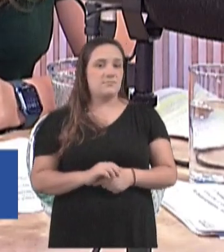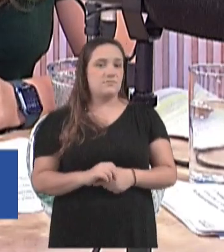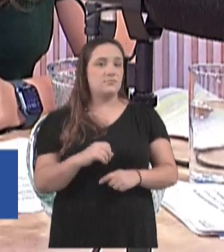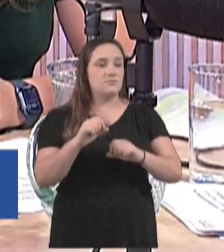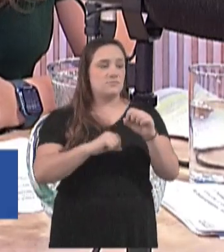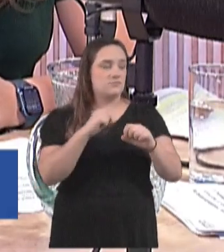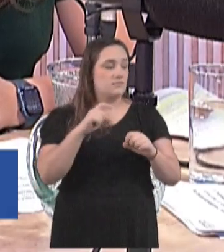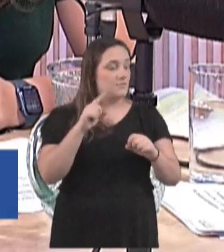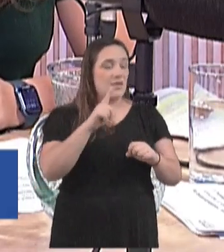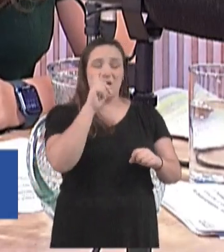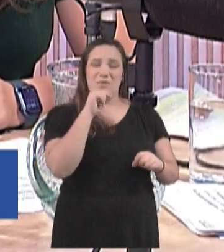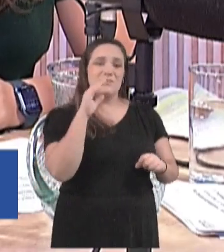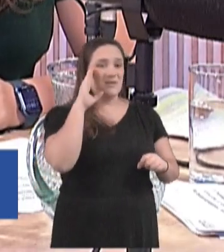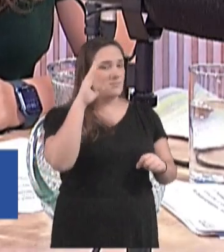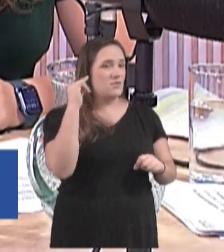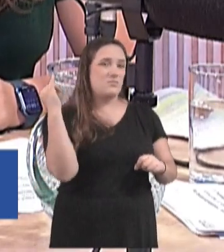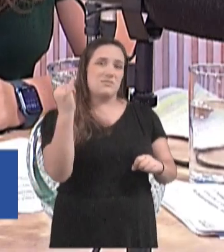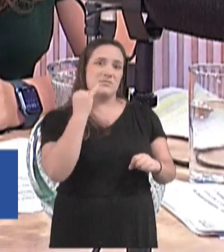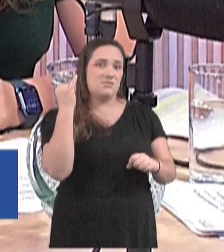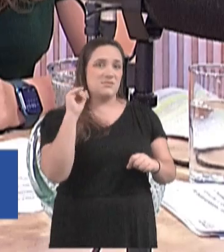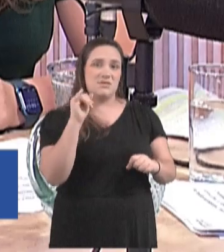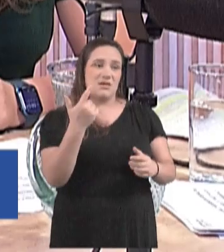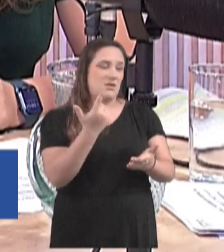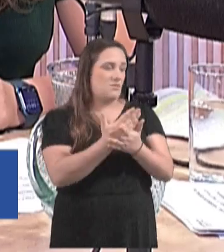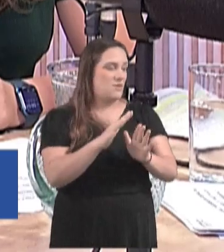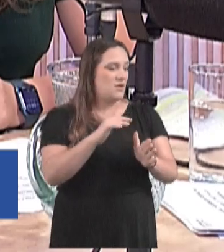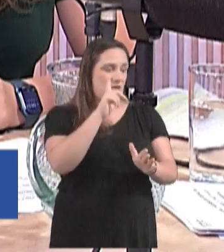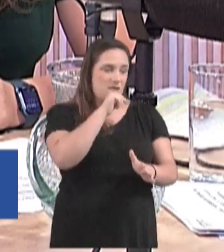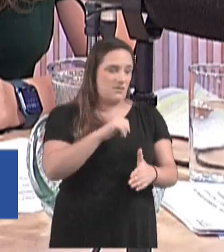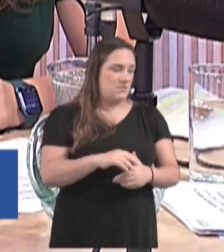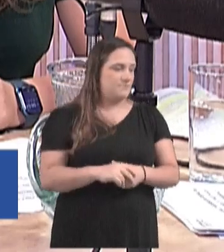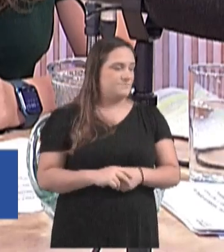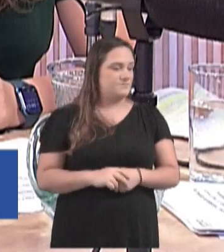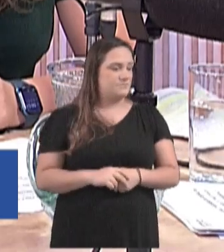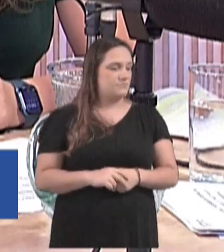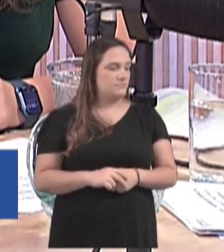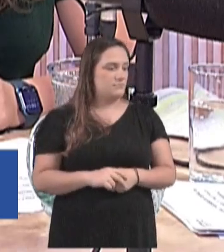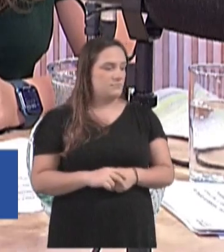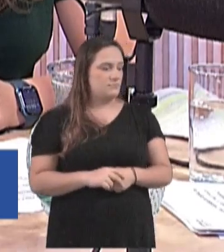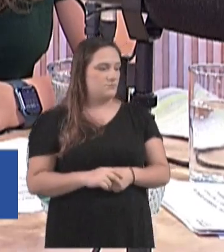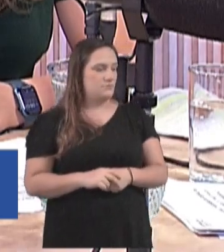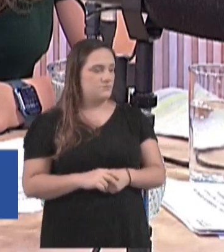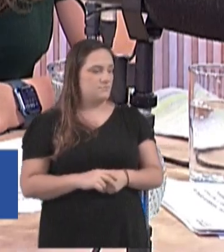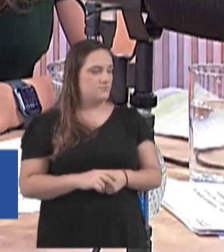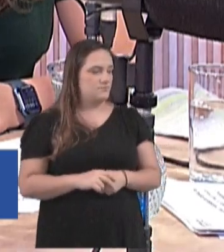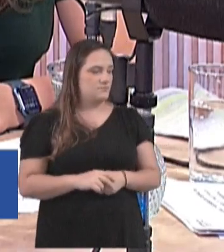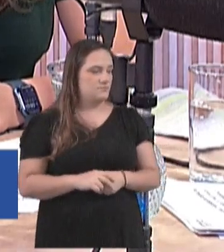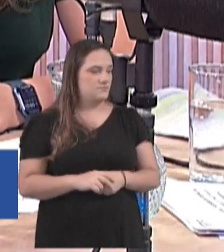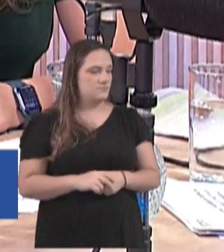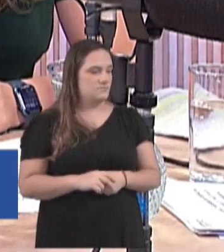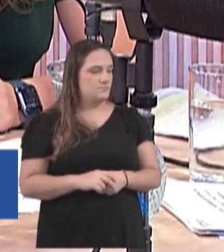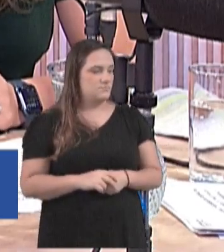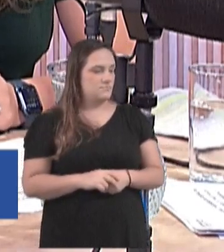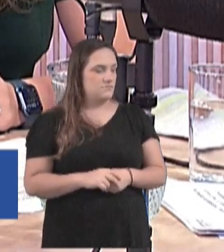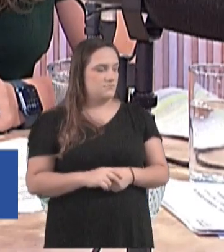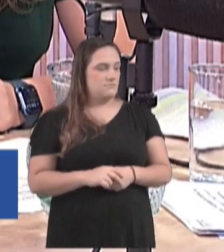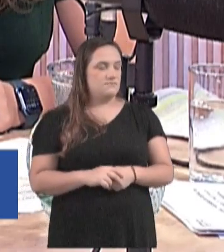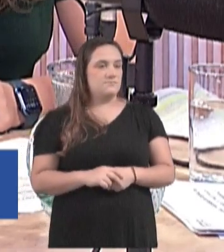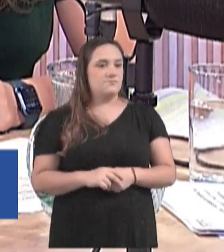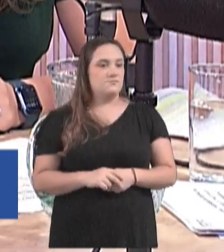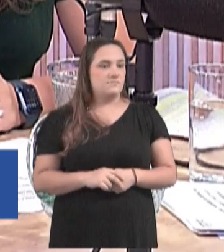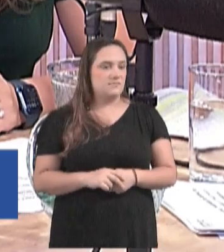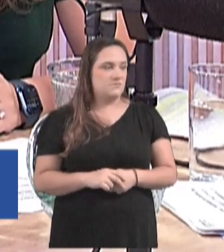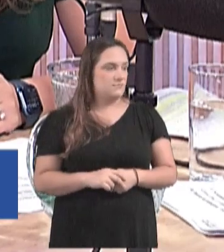Então, a água é essencial. Se acabar a água, se a gente não tiver água para a desiccação animal, para a